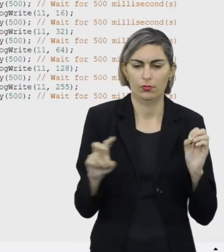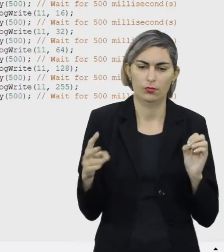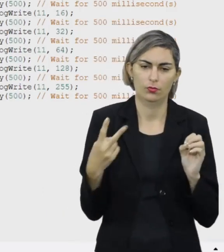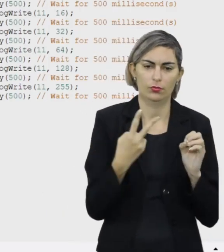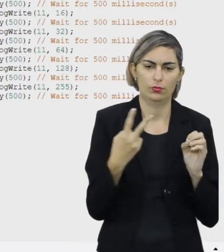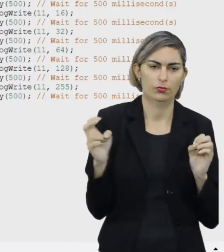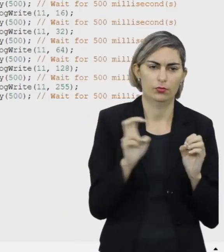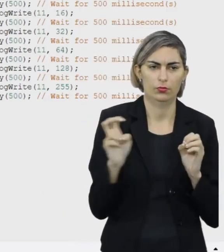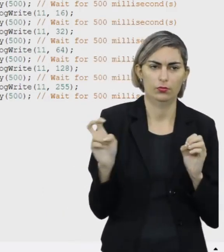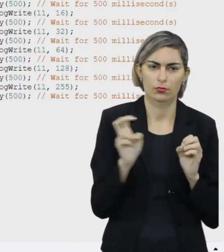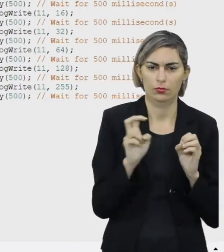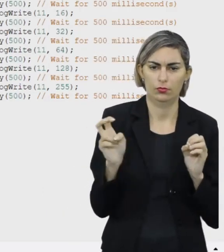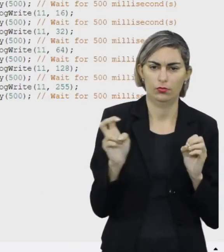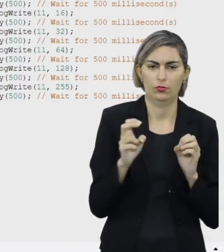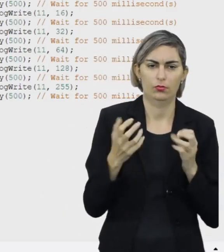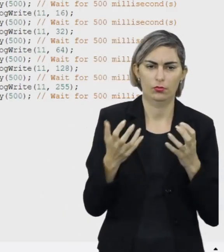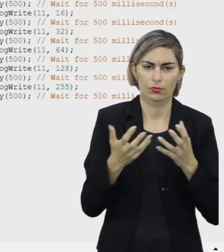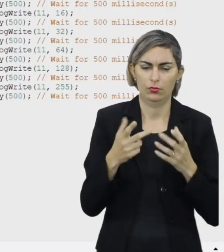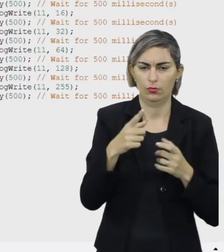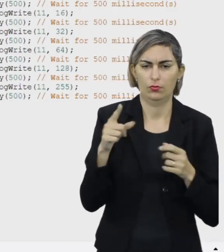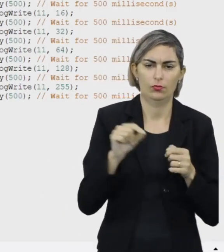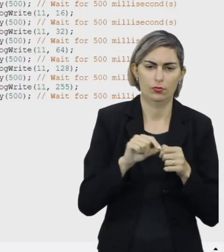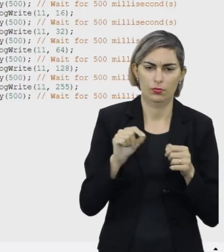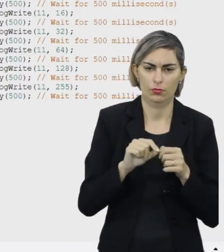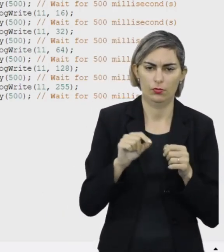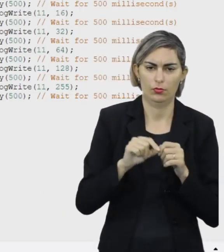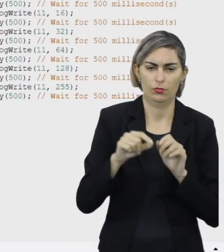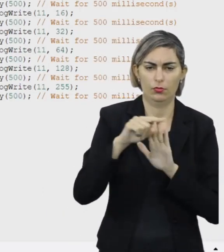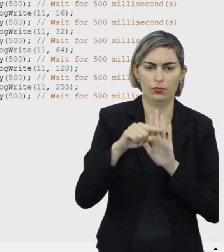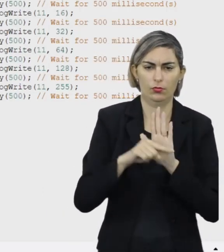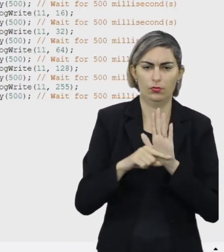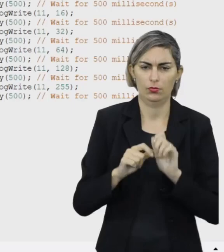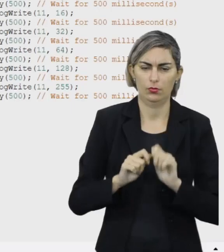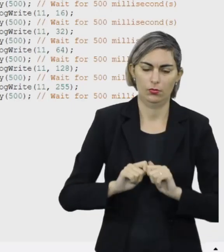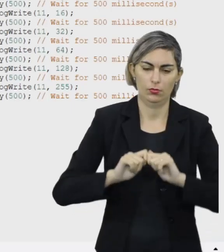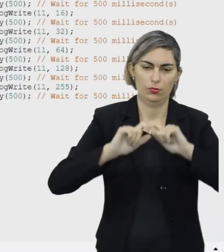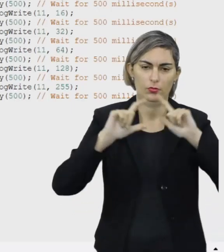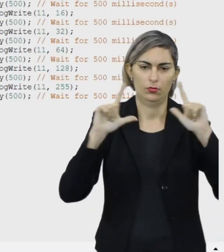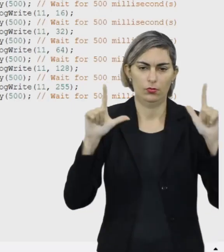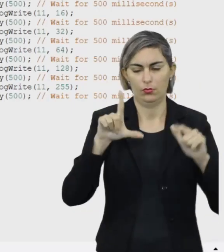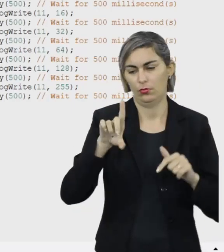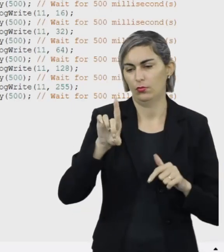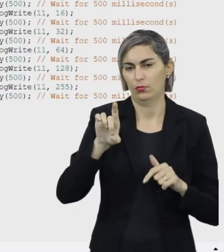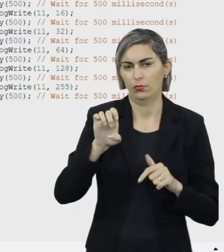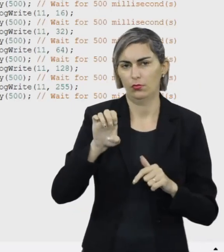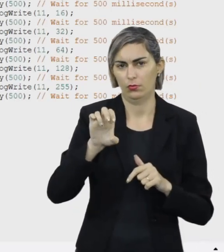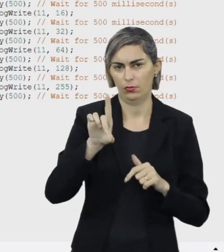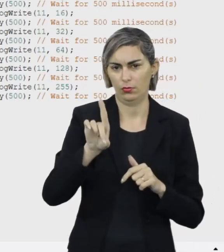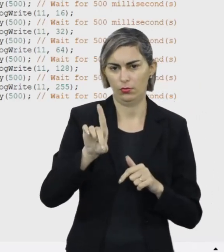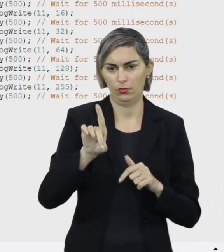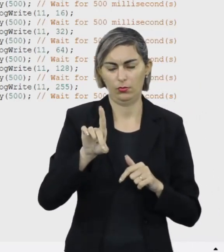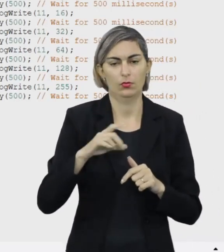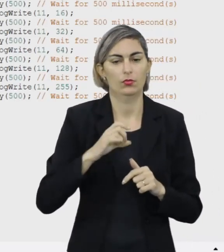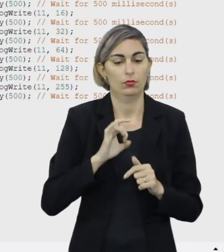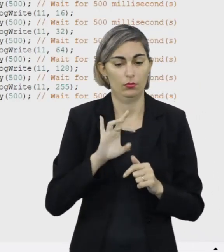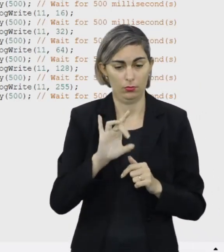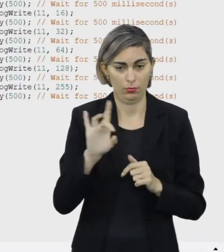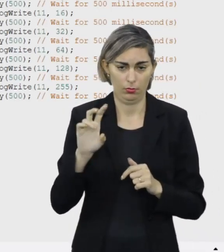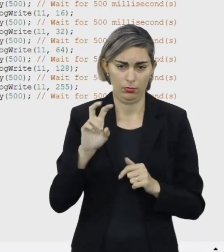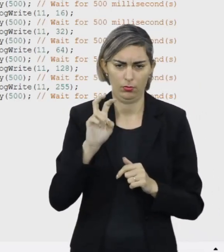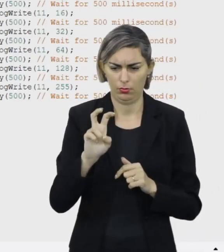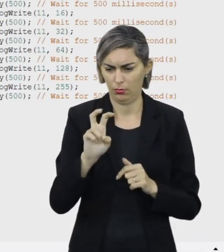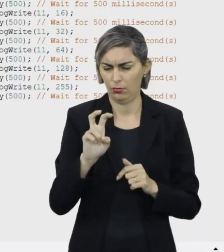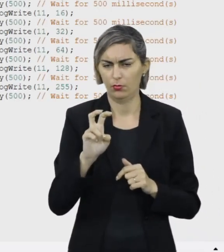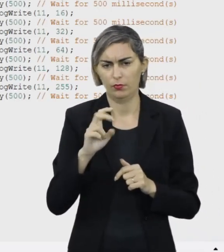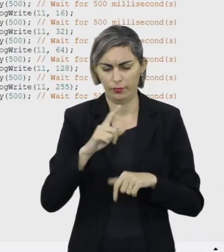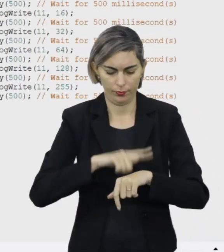255. Então eu quero que vocês façam um programa que vá aumentando a intensidade do LED a cada 500 milissegundos, eu vou